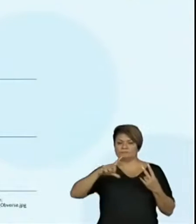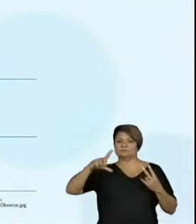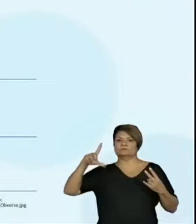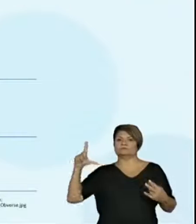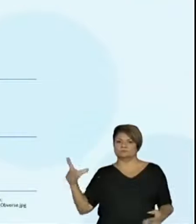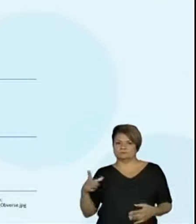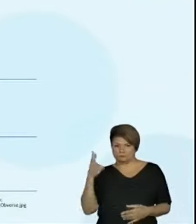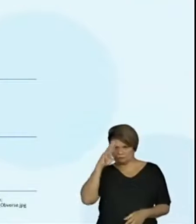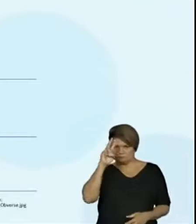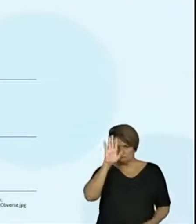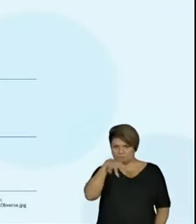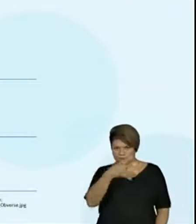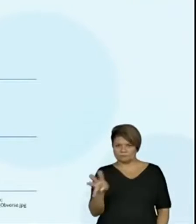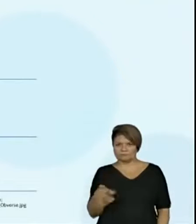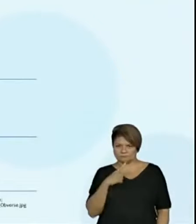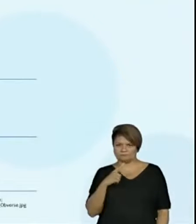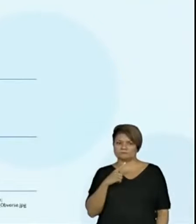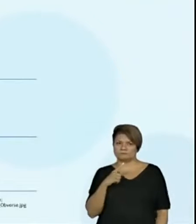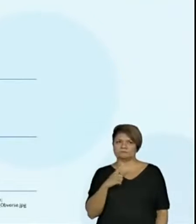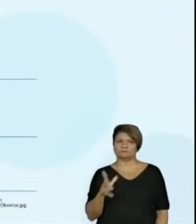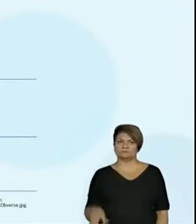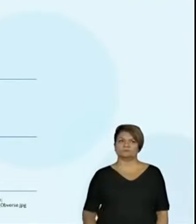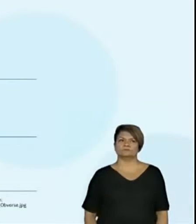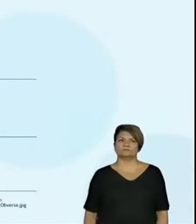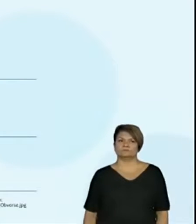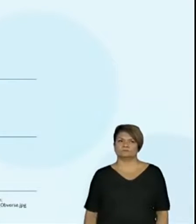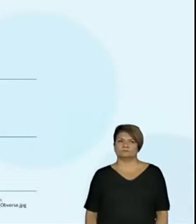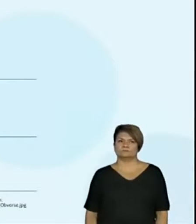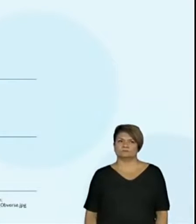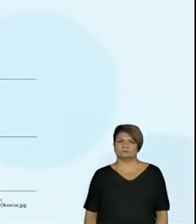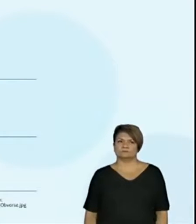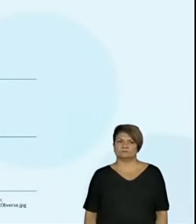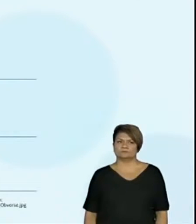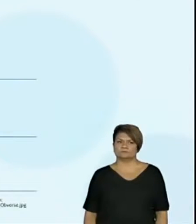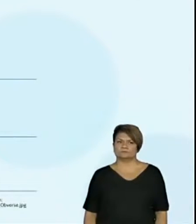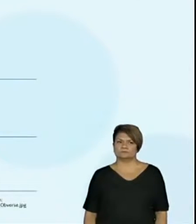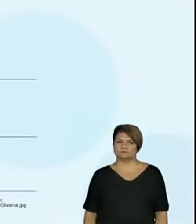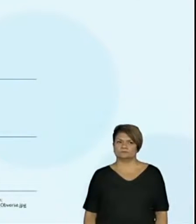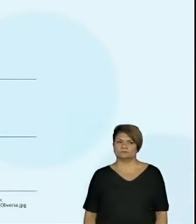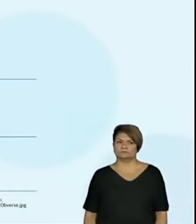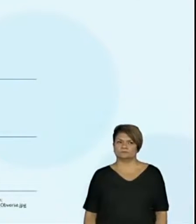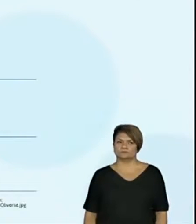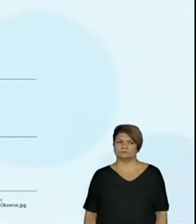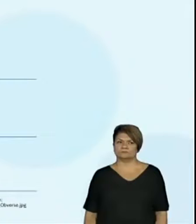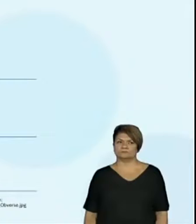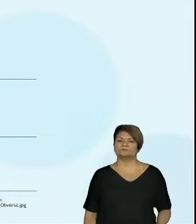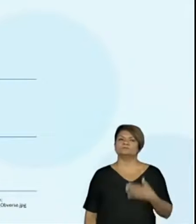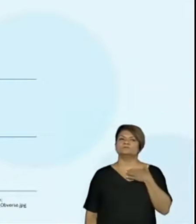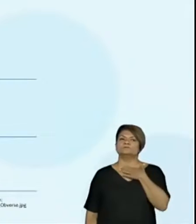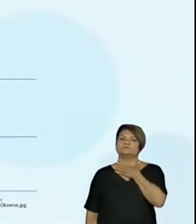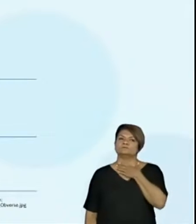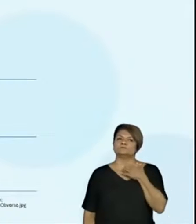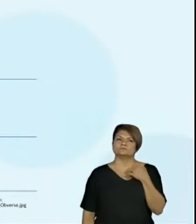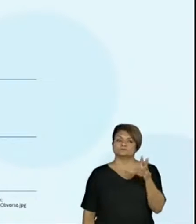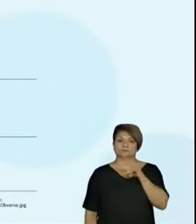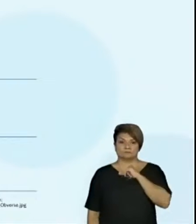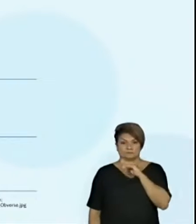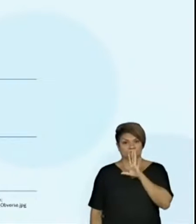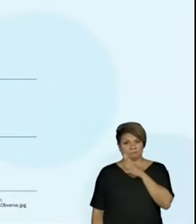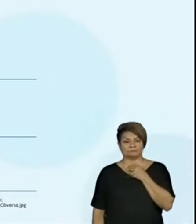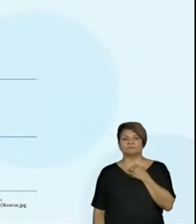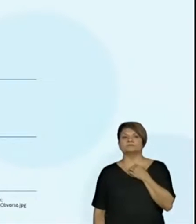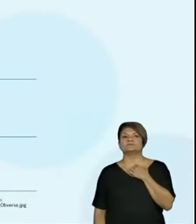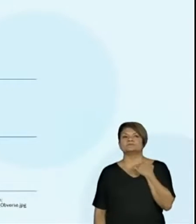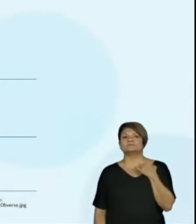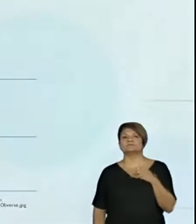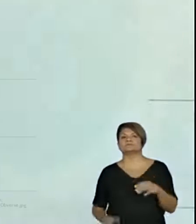lembra daquele quadro? A gente sabe que isso tem uma relevância no valor. Uhum. Olha só. Opa, opa, opa, me apressei.